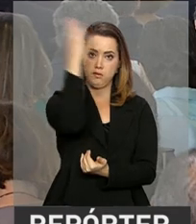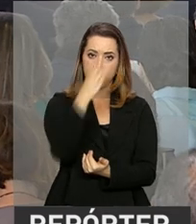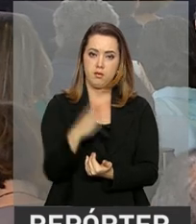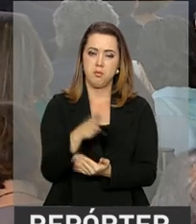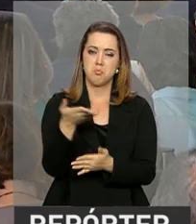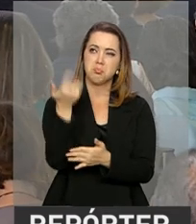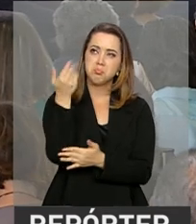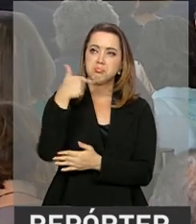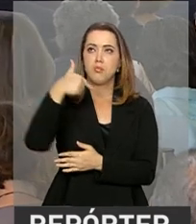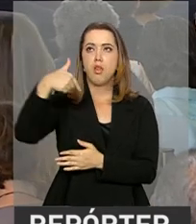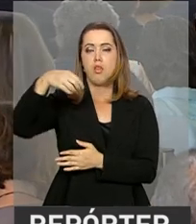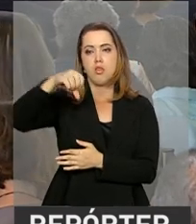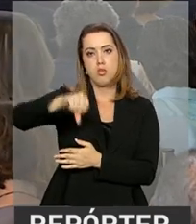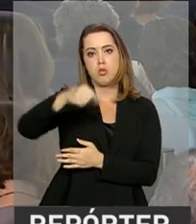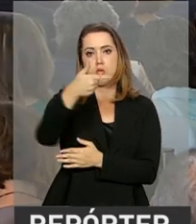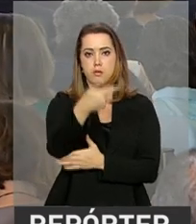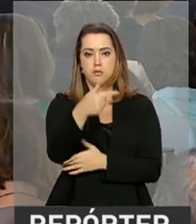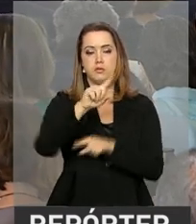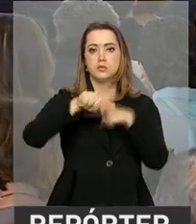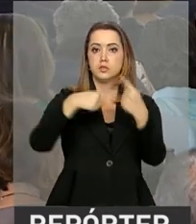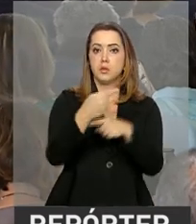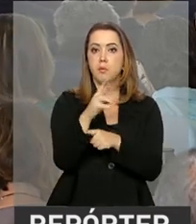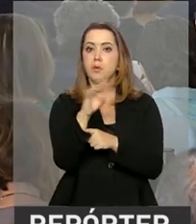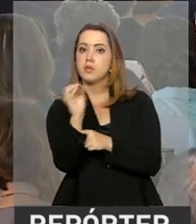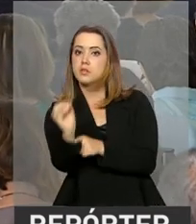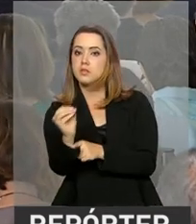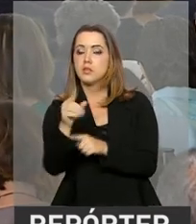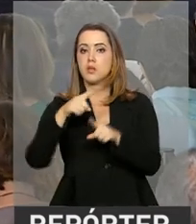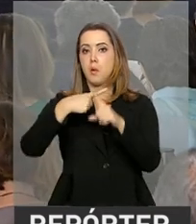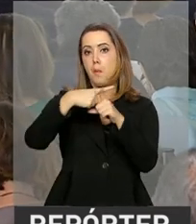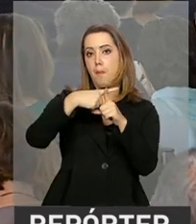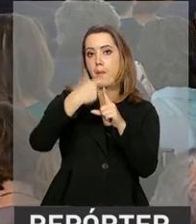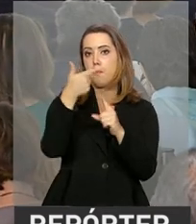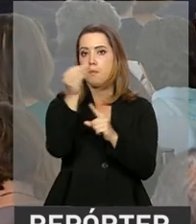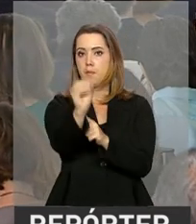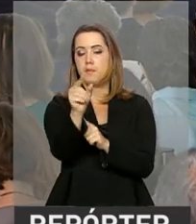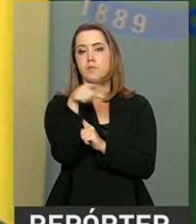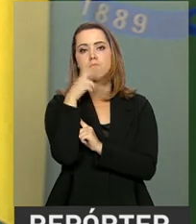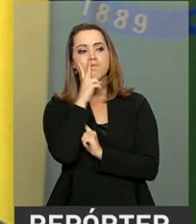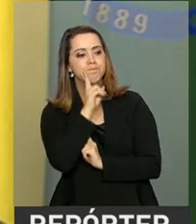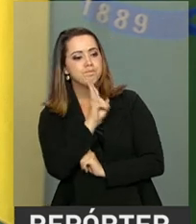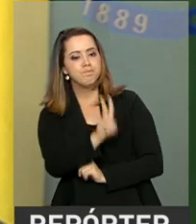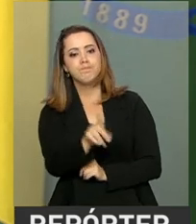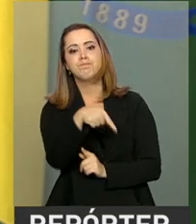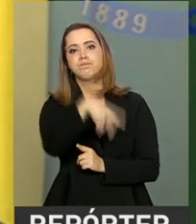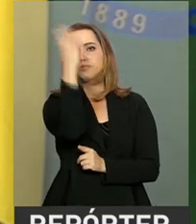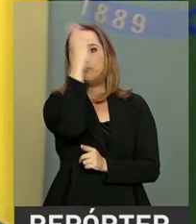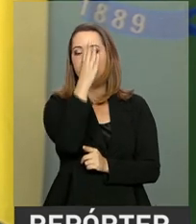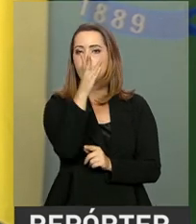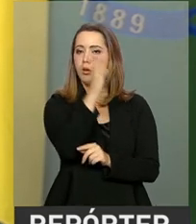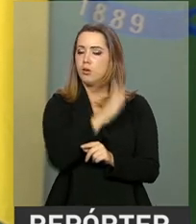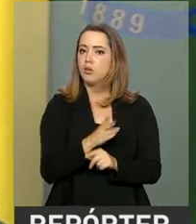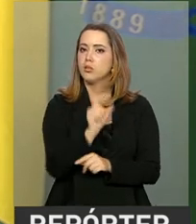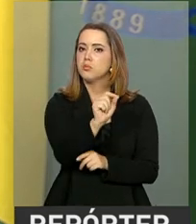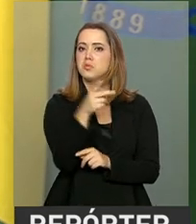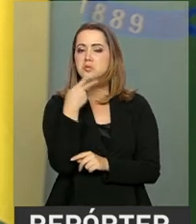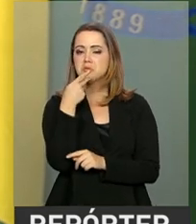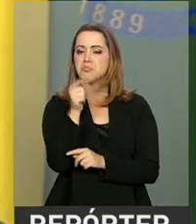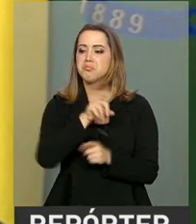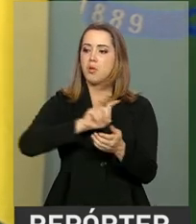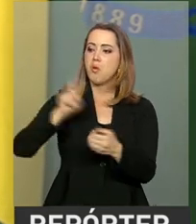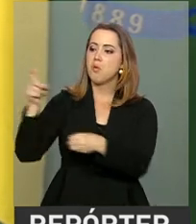eco92 depois na Rio mais 20 verificaram olharam e voltaram para os seus países dizendo o